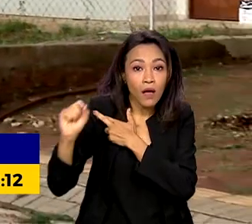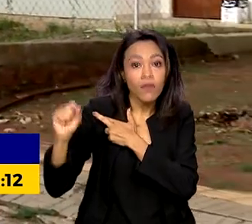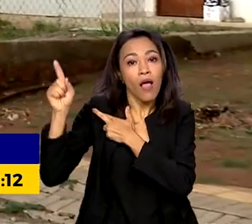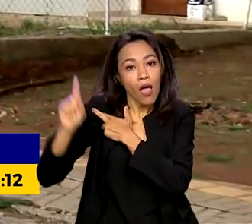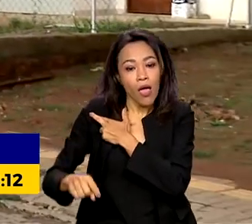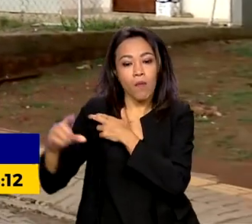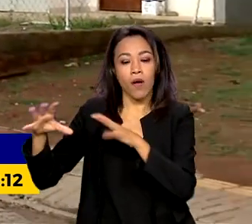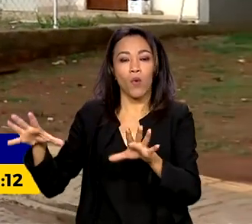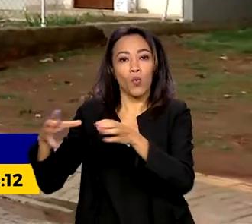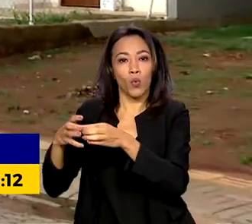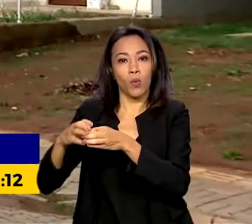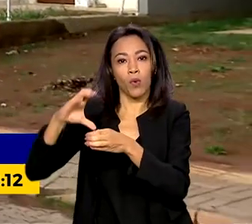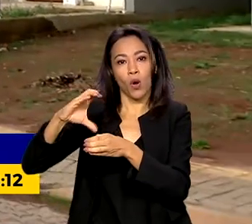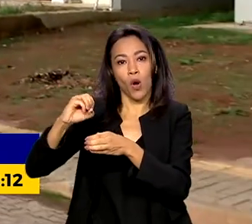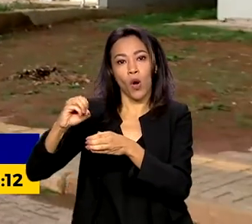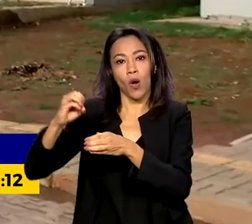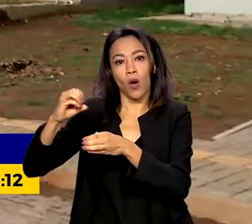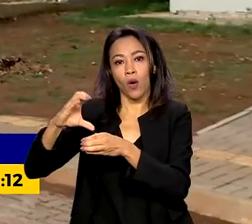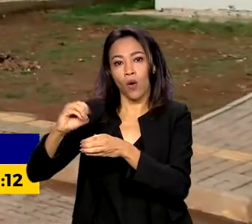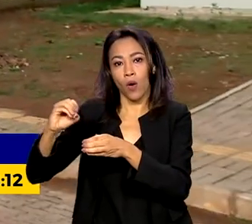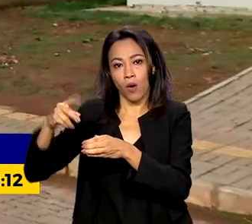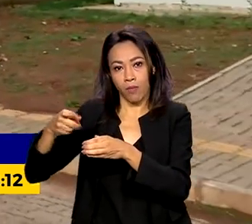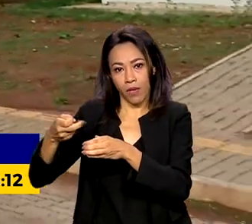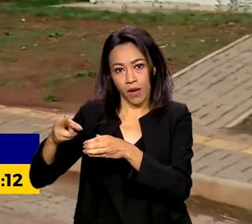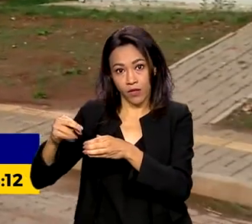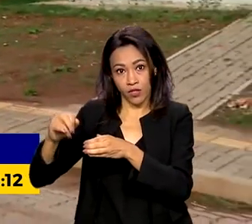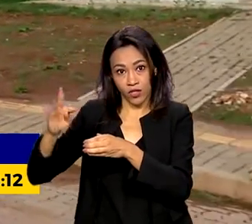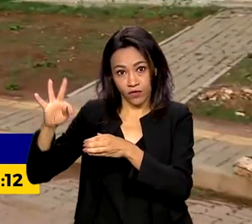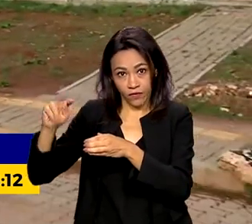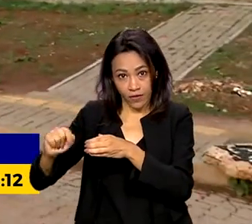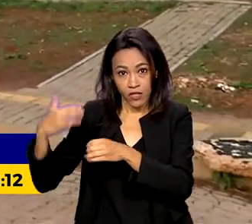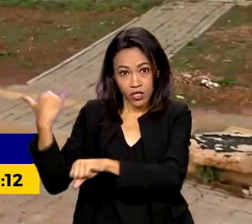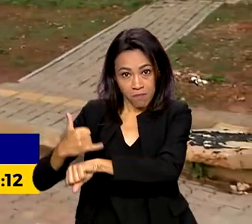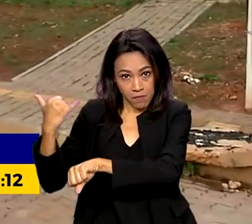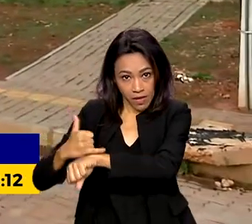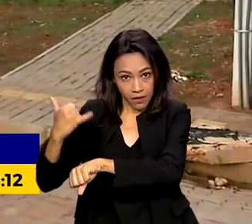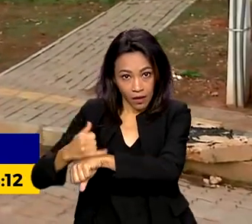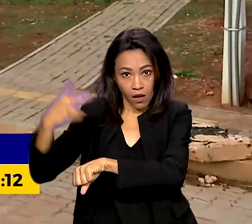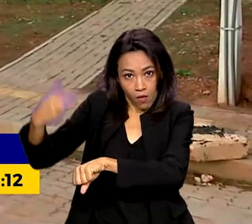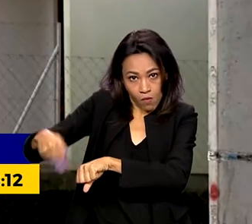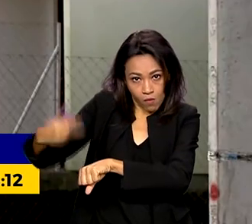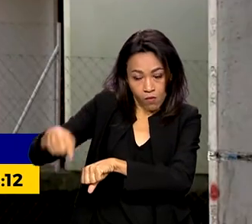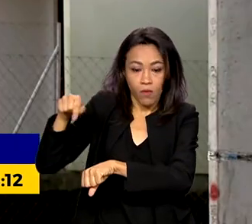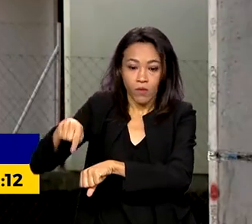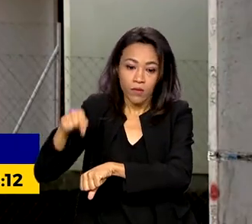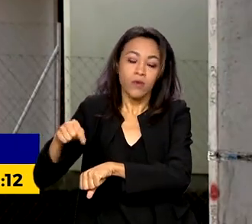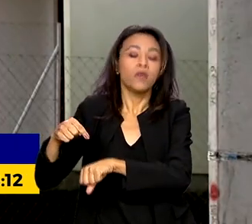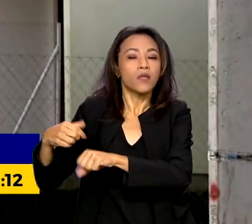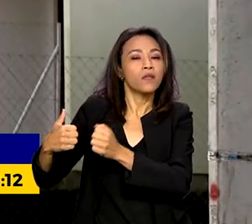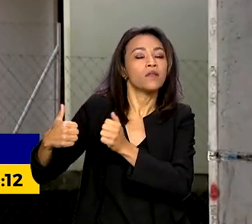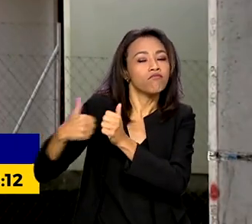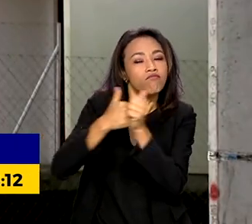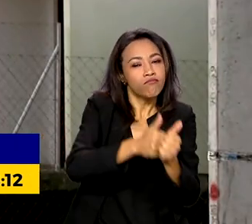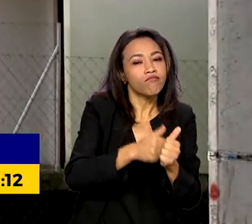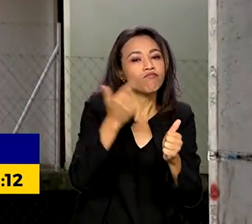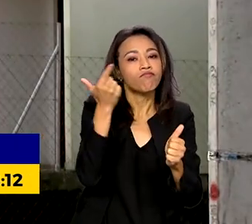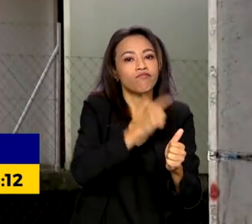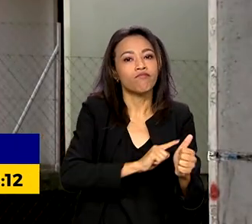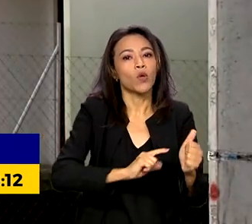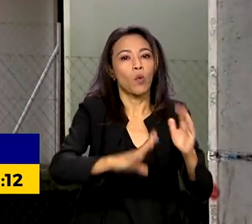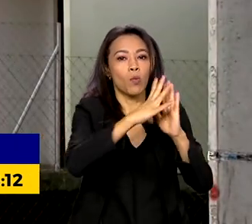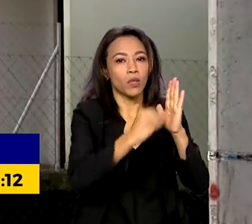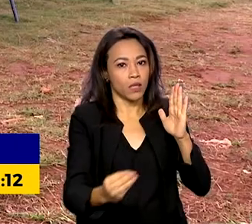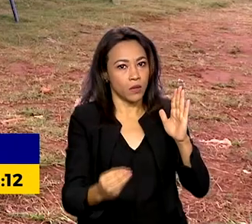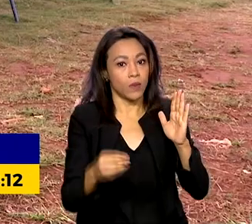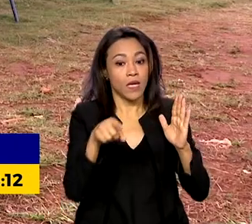Cooperativa Habitacional dos Metalúrgicos de Porto Alegre, Coometal, e integra a modalidade Minha Casa Minha Vida Entidades. O